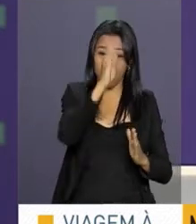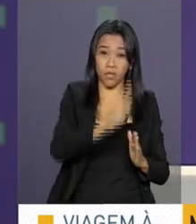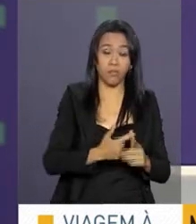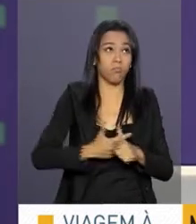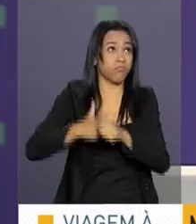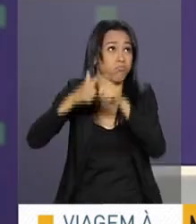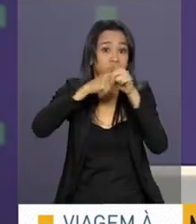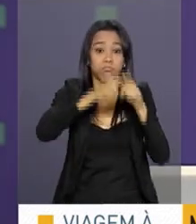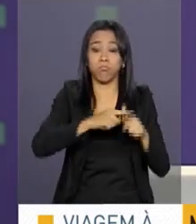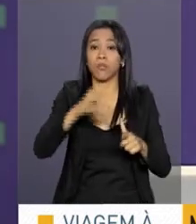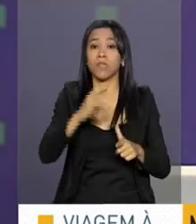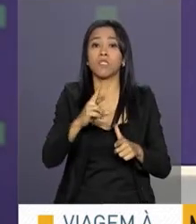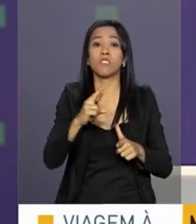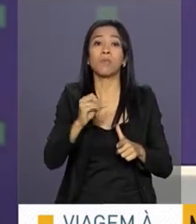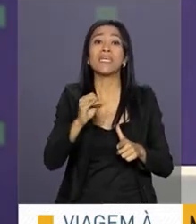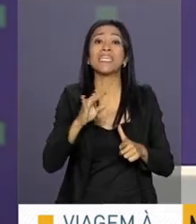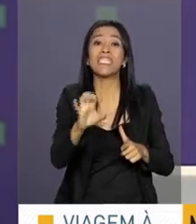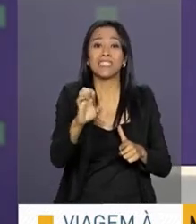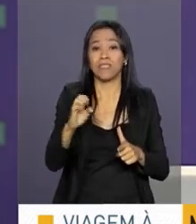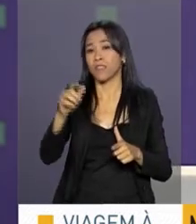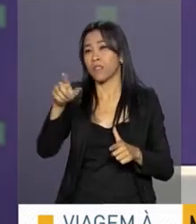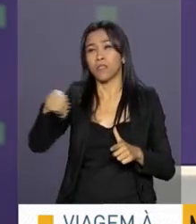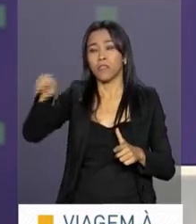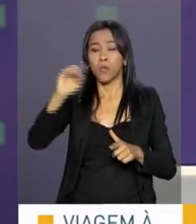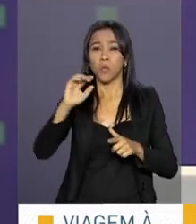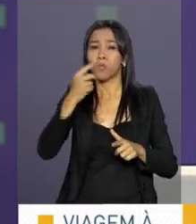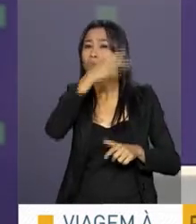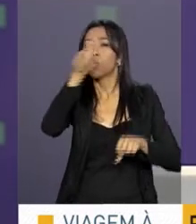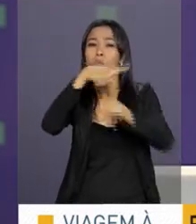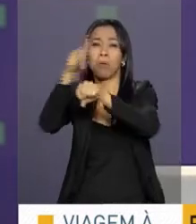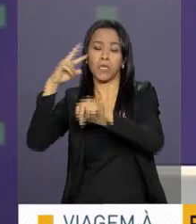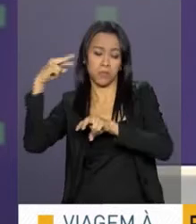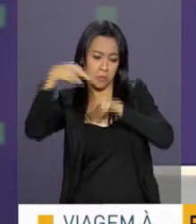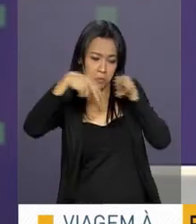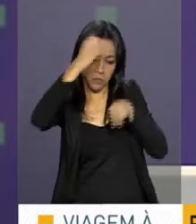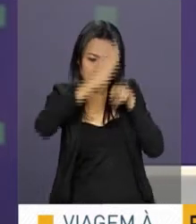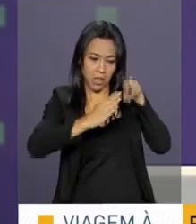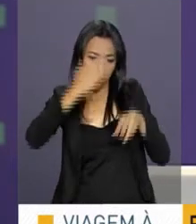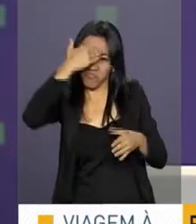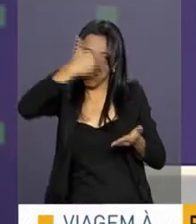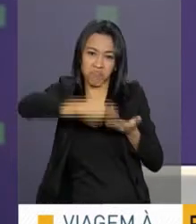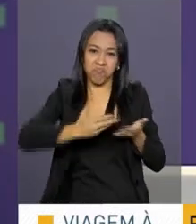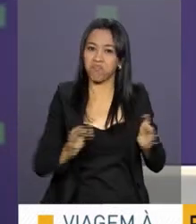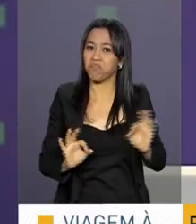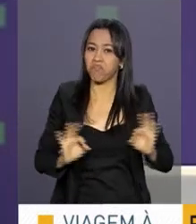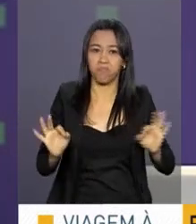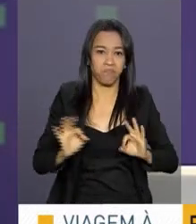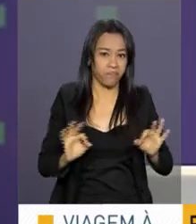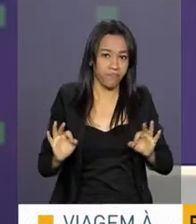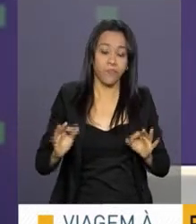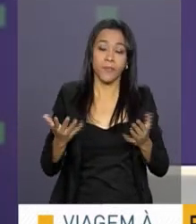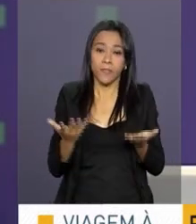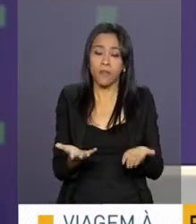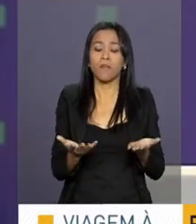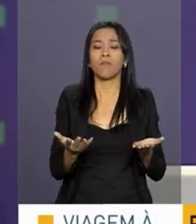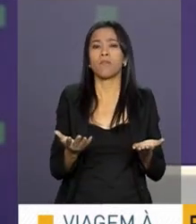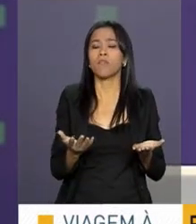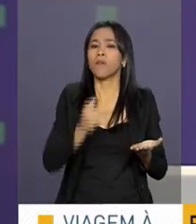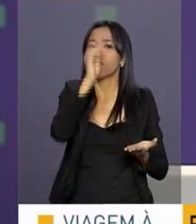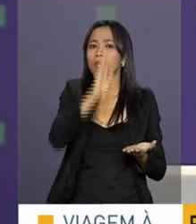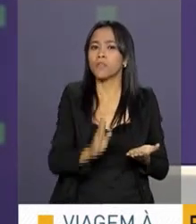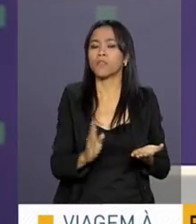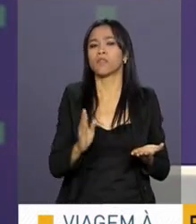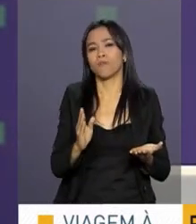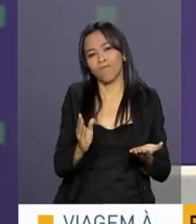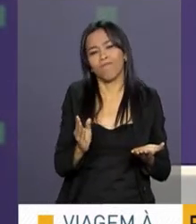de confiança, principalmente no que se diz respeito, né, às concessões. O Brasil fez algumas rodadas